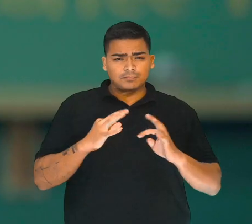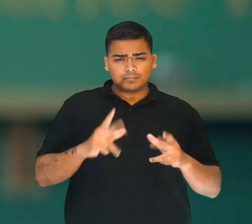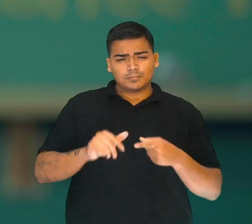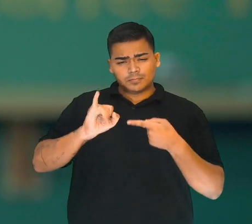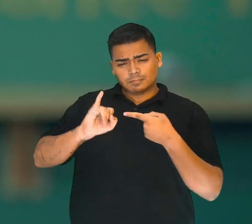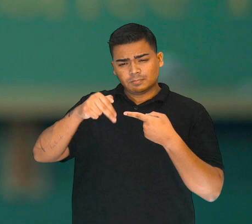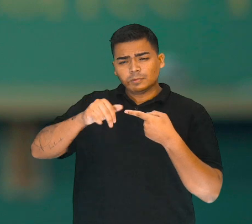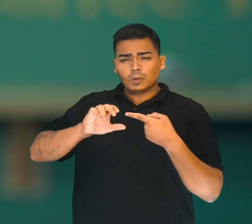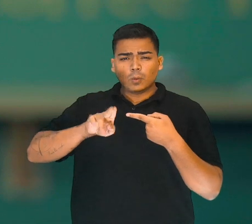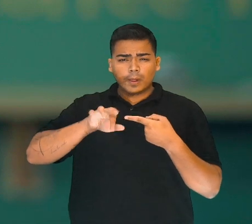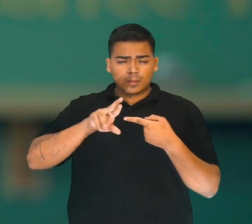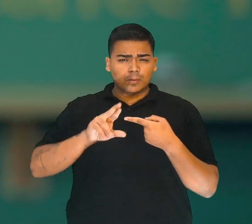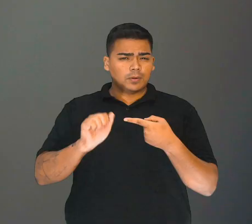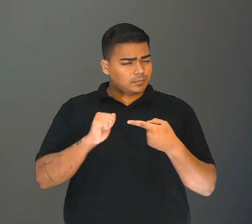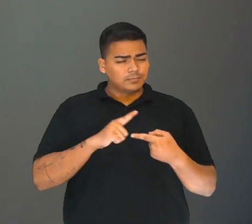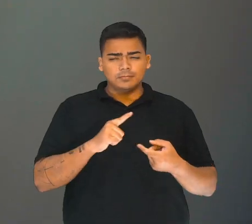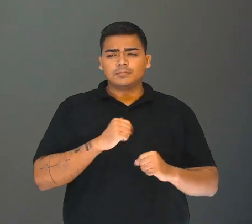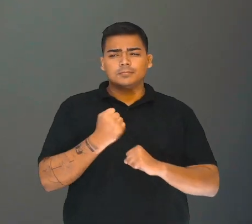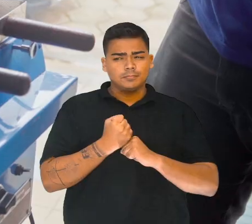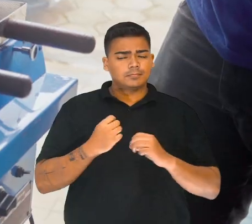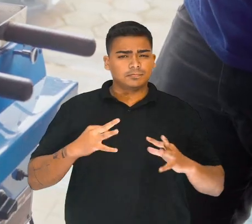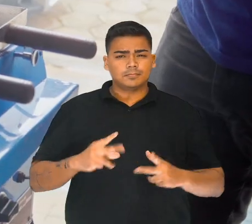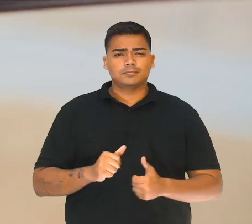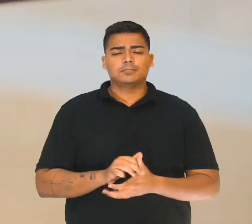né? A incubadora era como uma mãe pra gente nascendo.